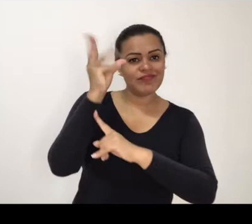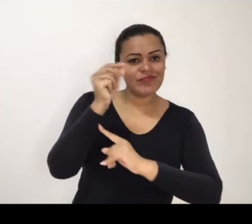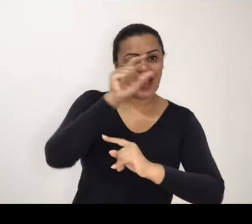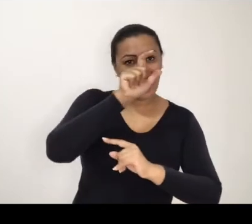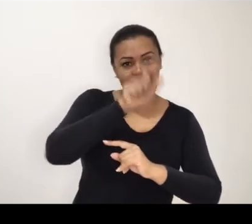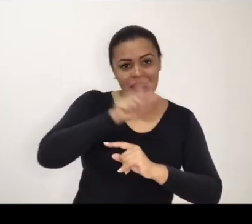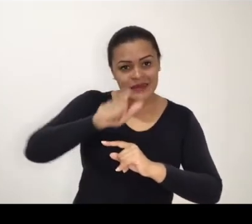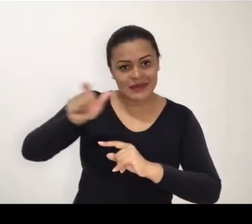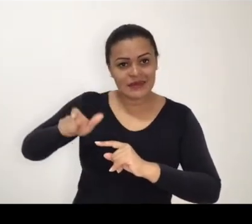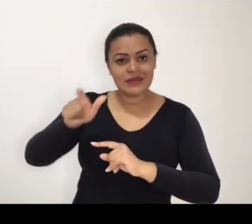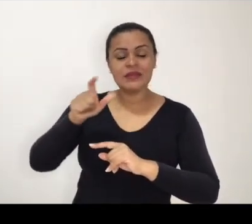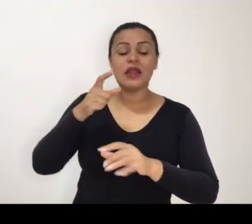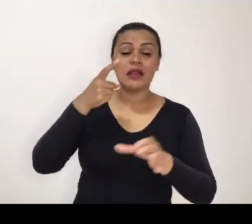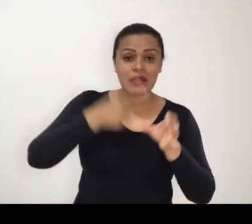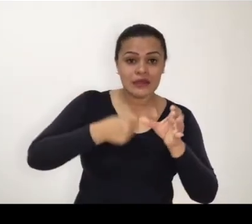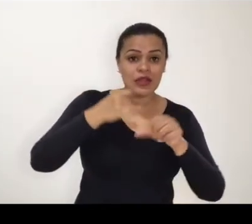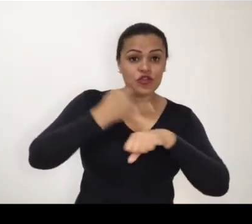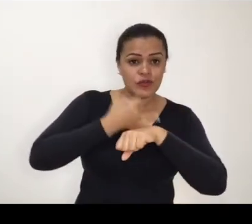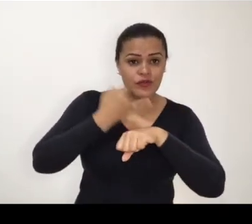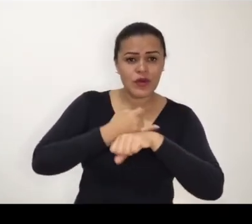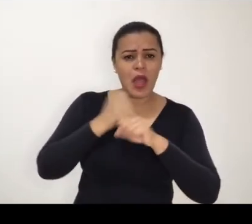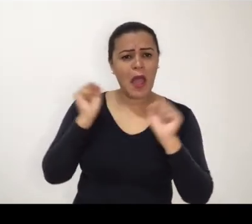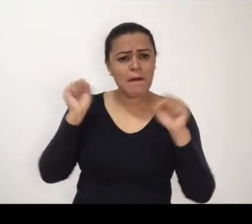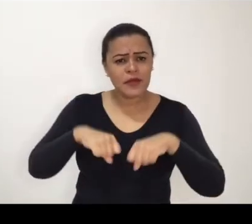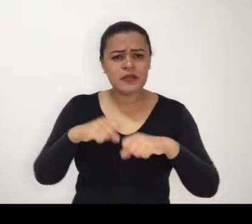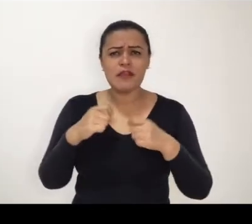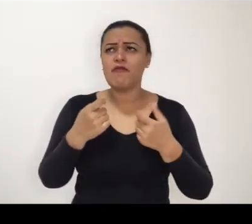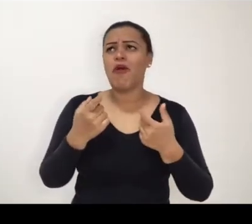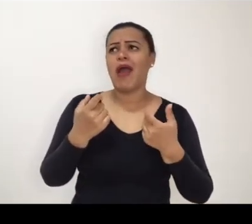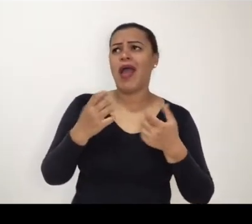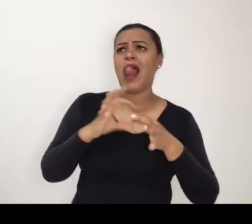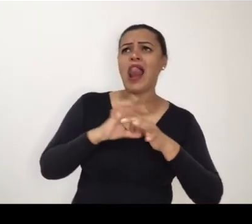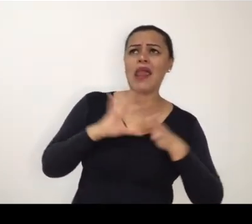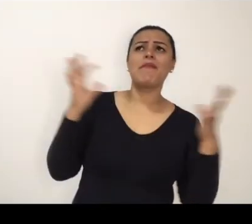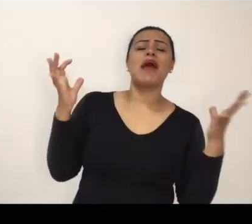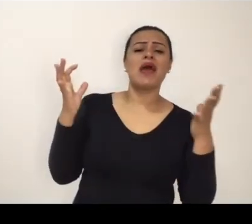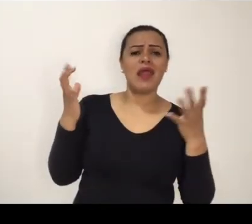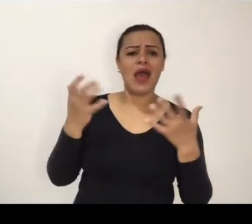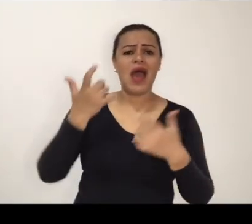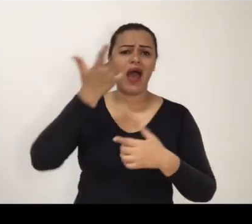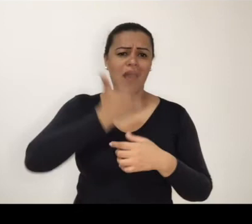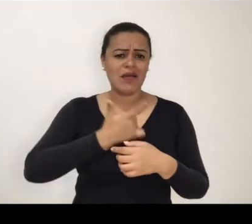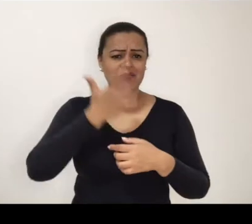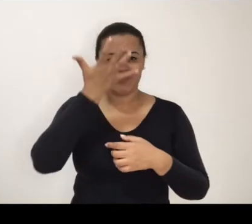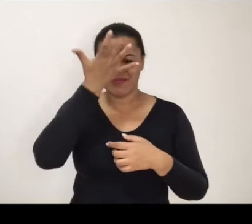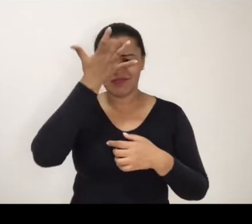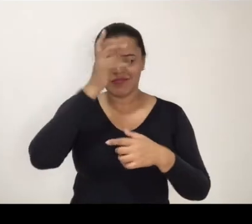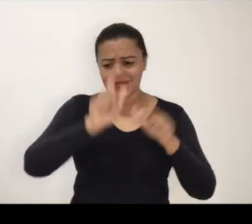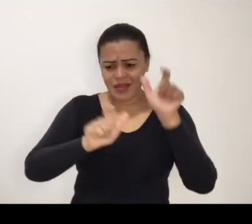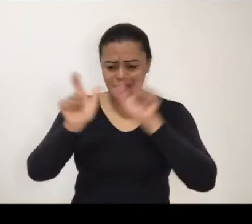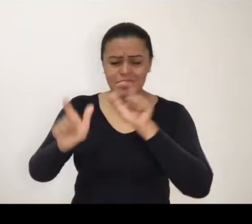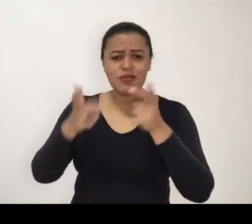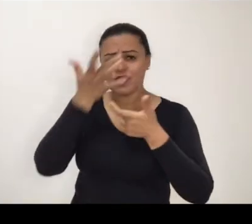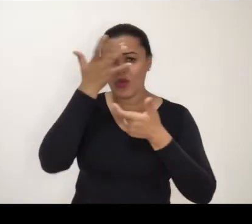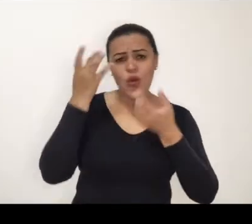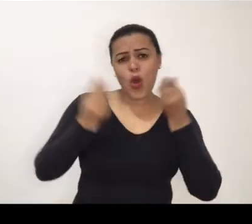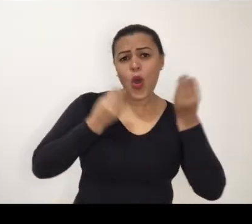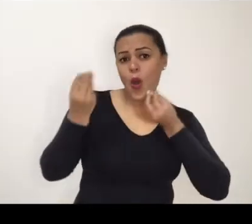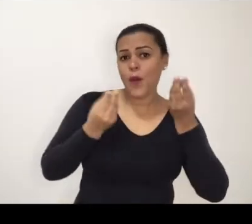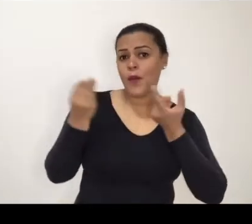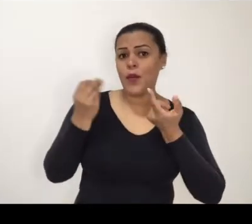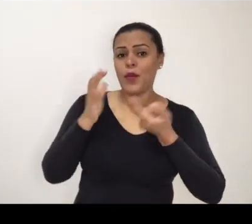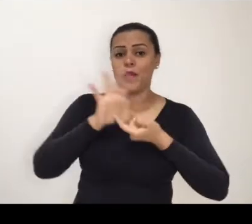cidade? É possível transgredir essa lógica? Como produzir artisticamente em mim esse pensamento, né, que apresenta